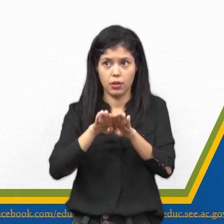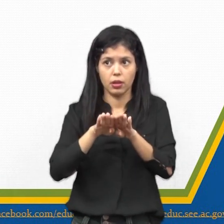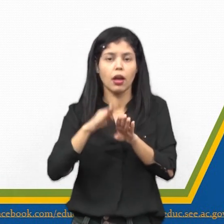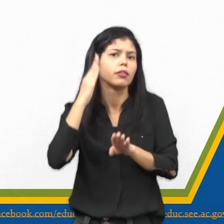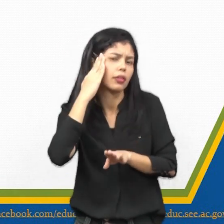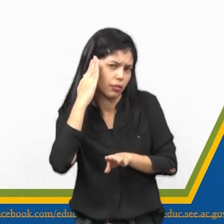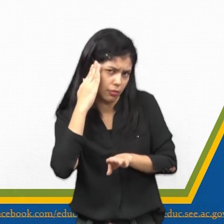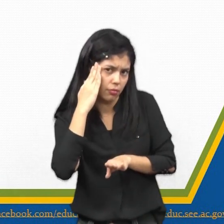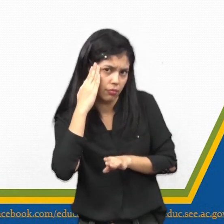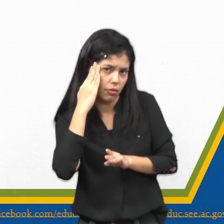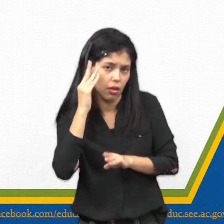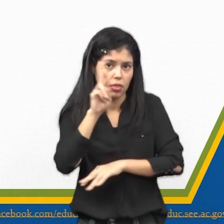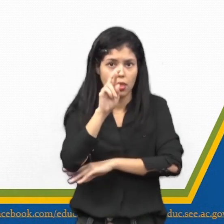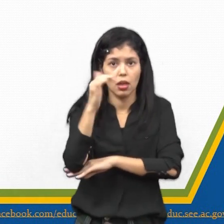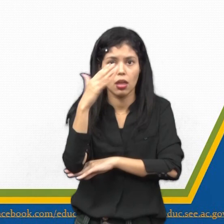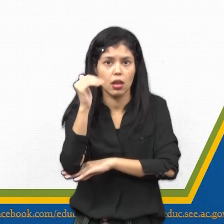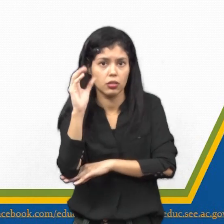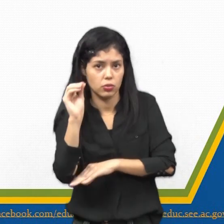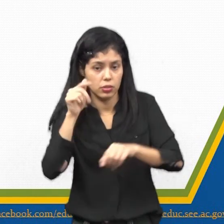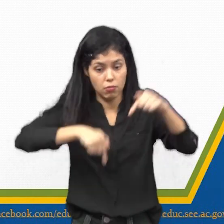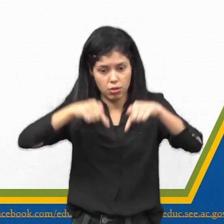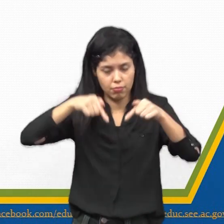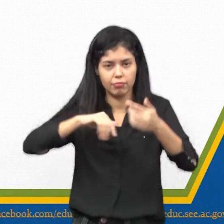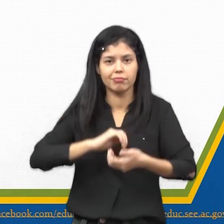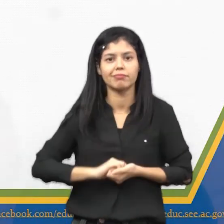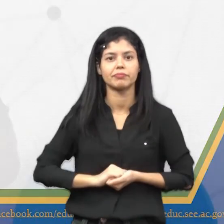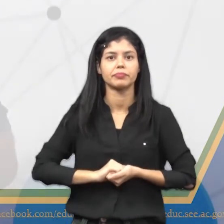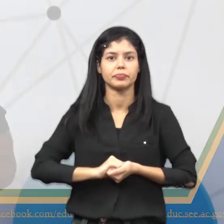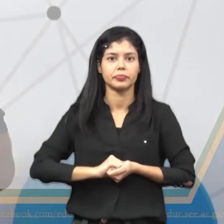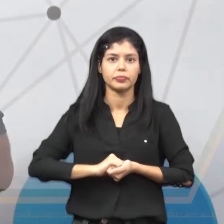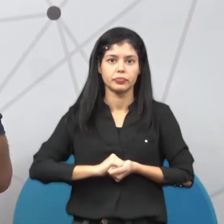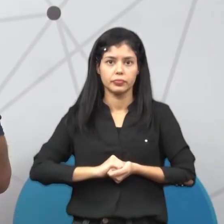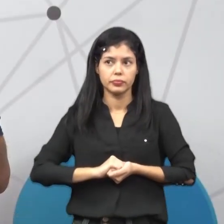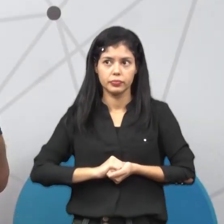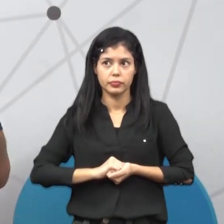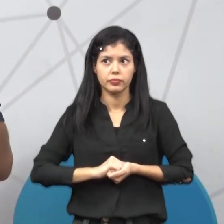importante para a compreensão das reações químicas.